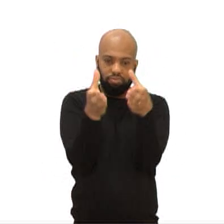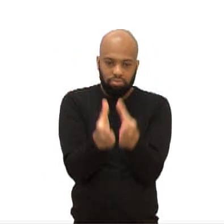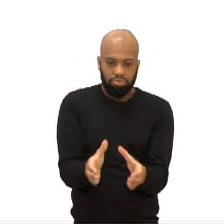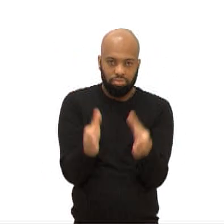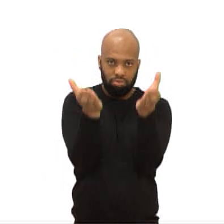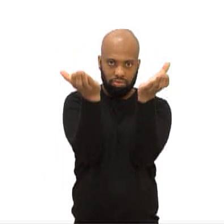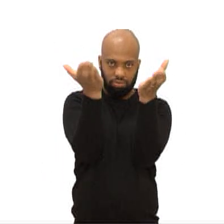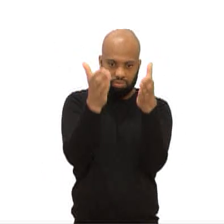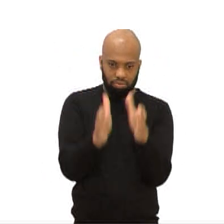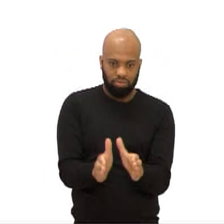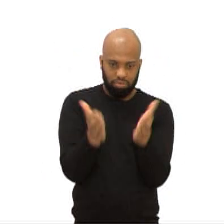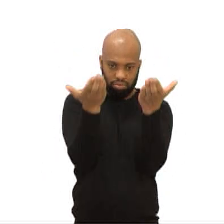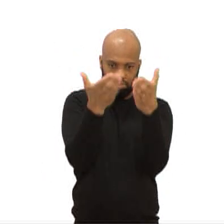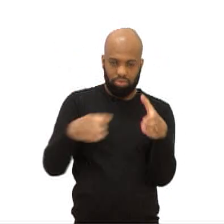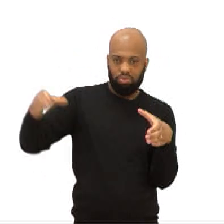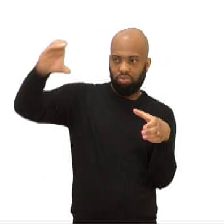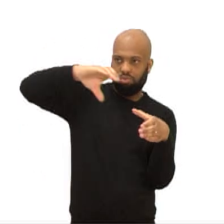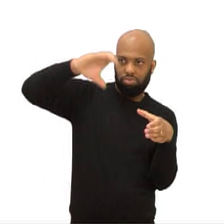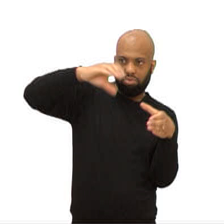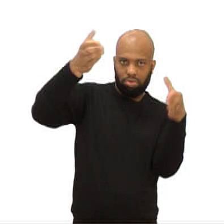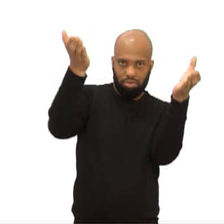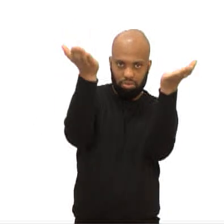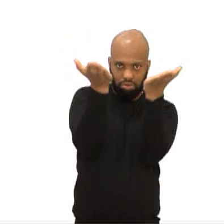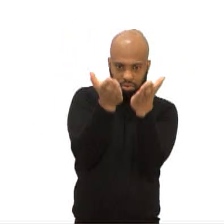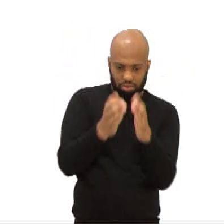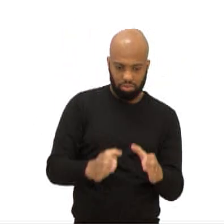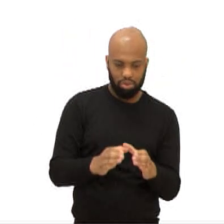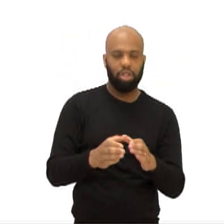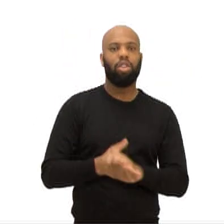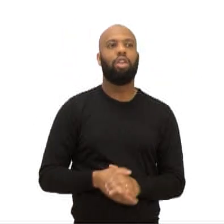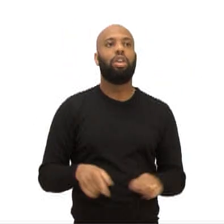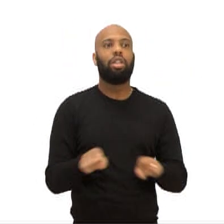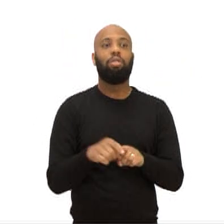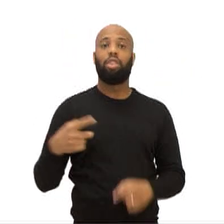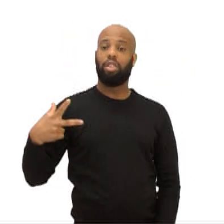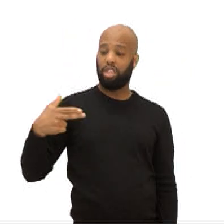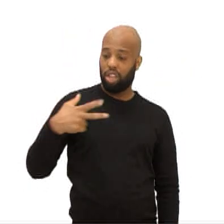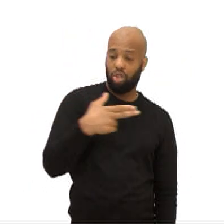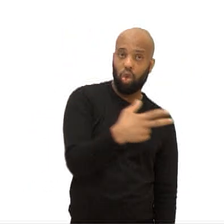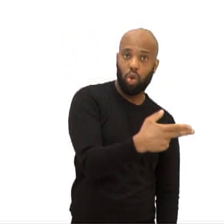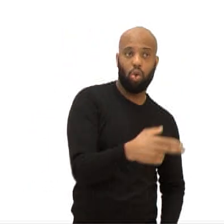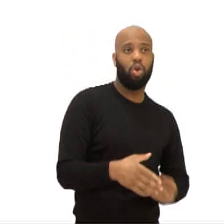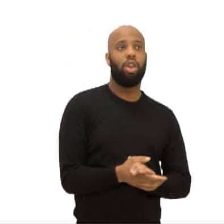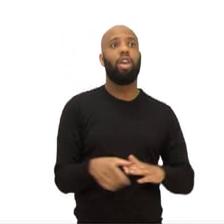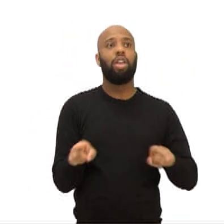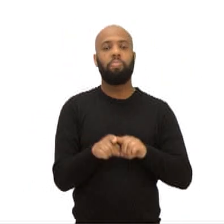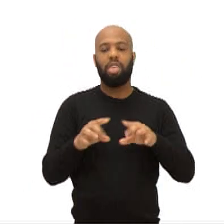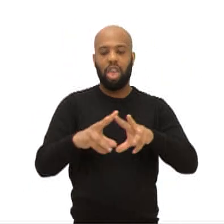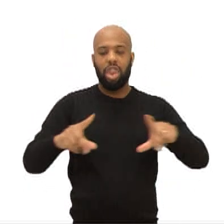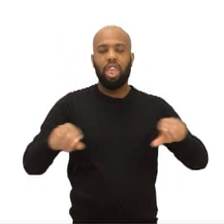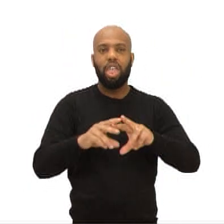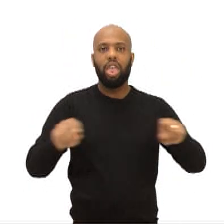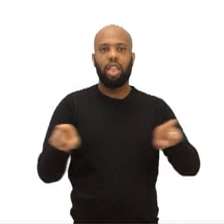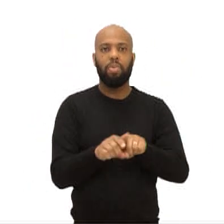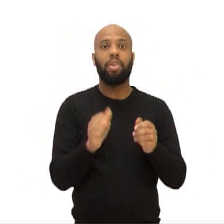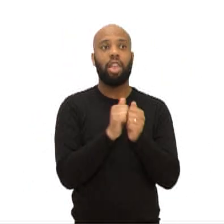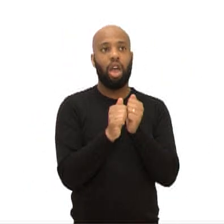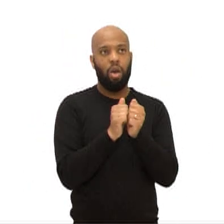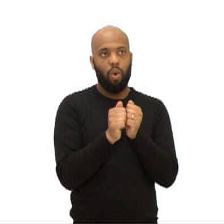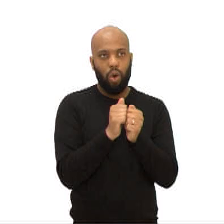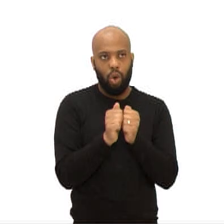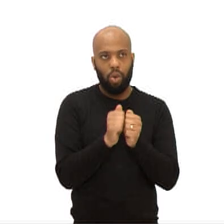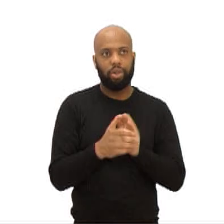cozinha, aí usa funil aí para nos dia a dia da cozinha. Tesoura sem ponta, areia, arroz ou